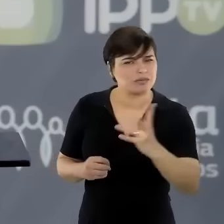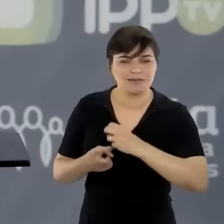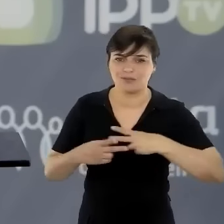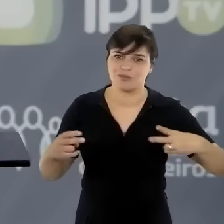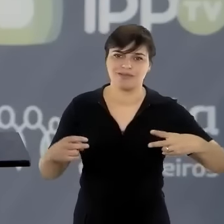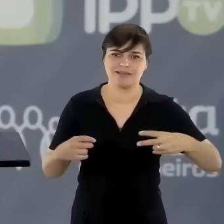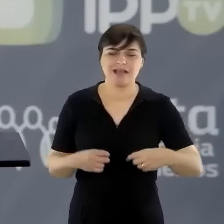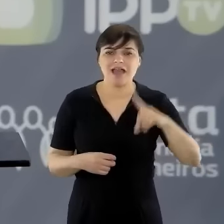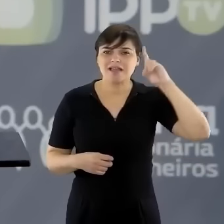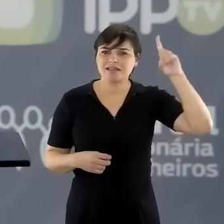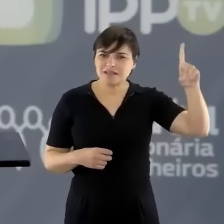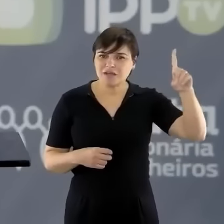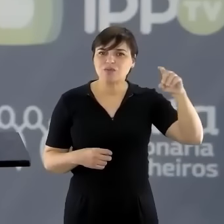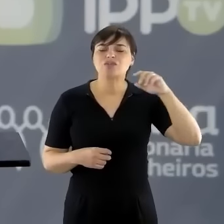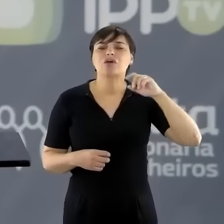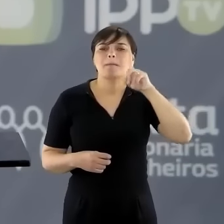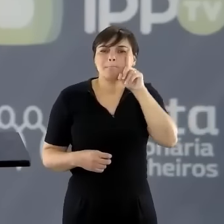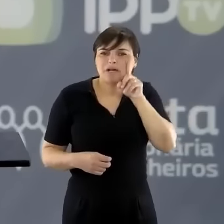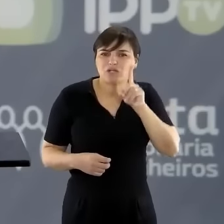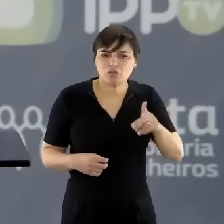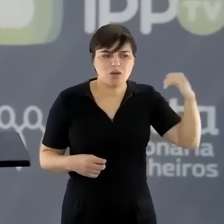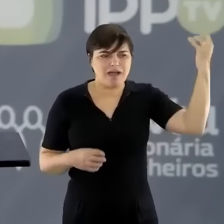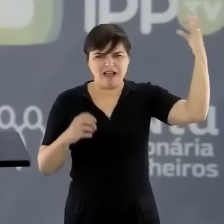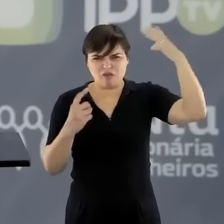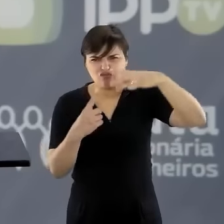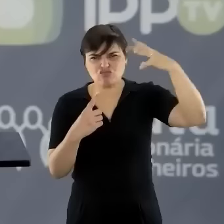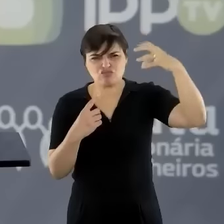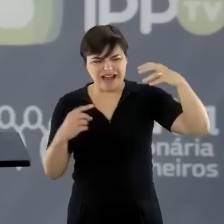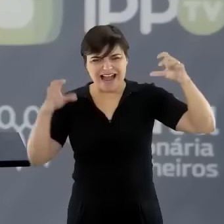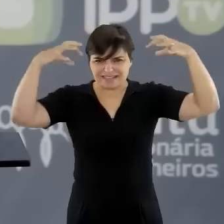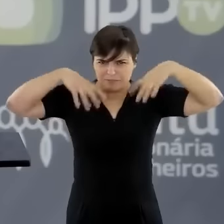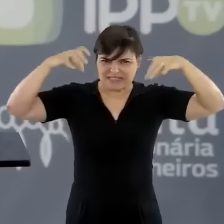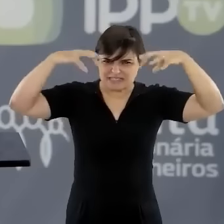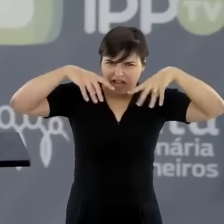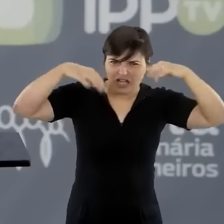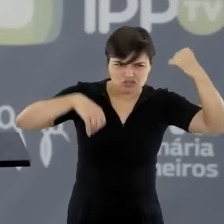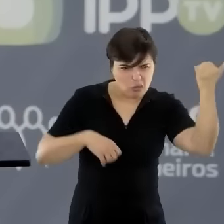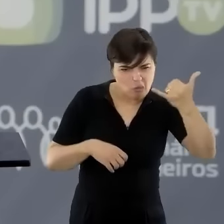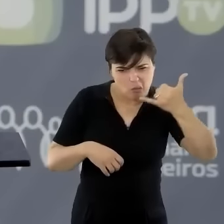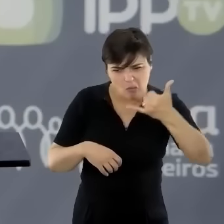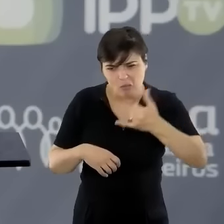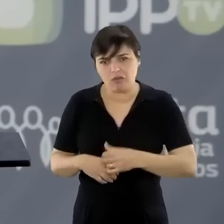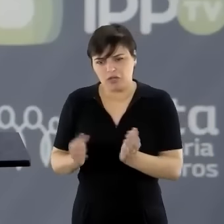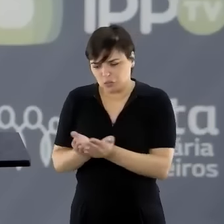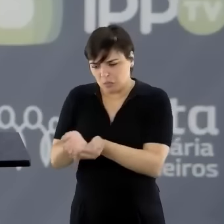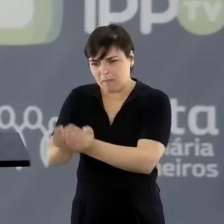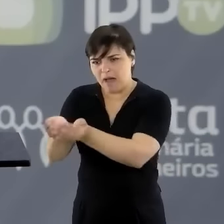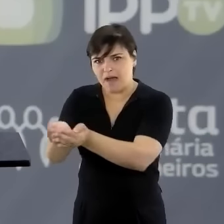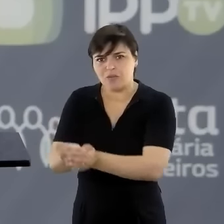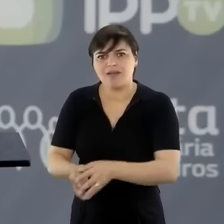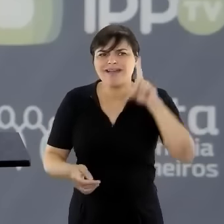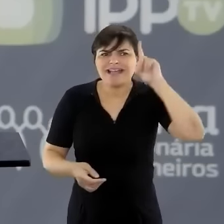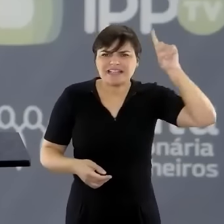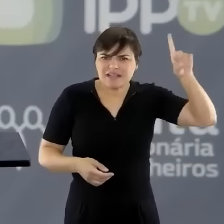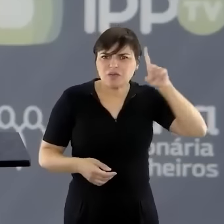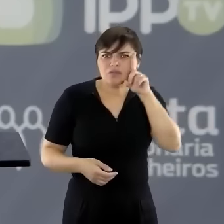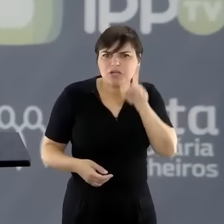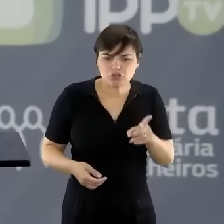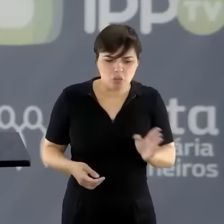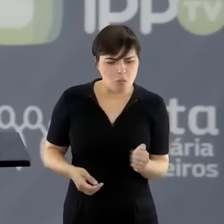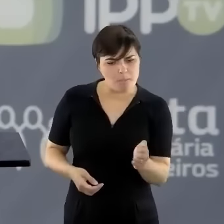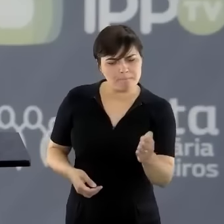a planta crescer é Deus que envia o verme para cortar a planta Deus está agindo o tempo todo e o Jonas tá entendendo que isso é uma